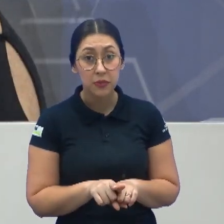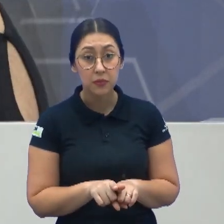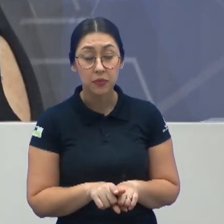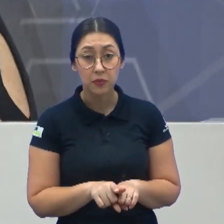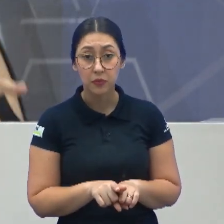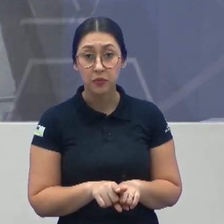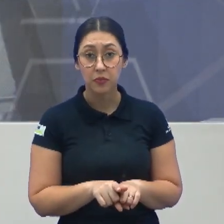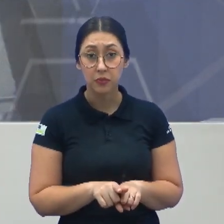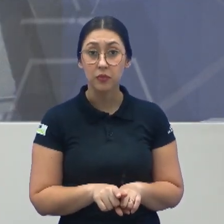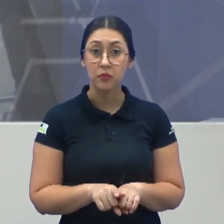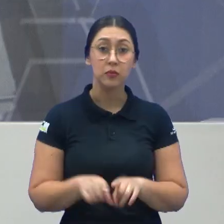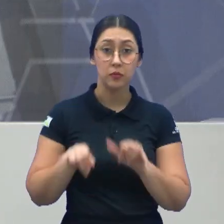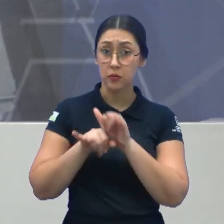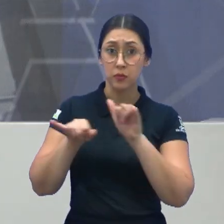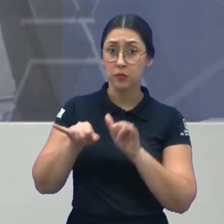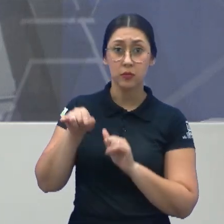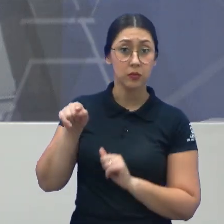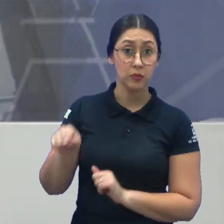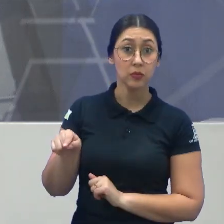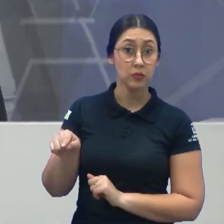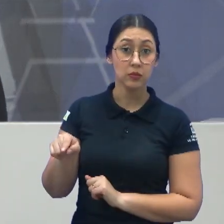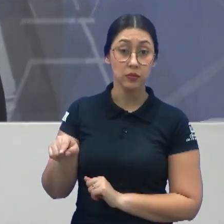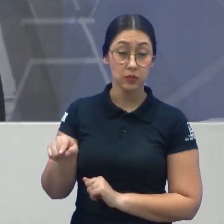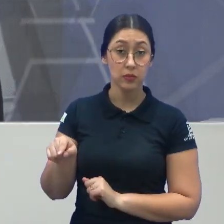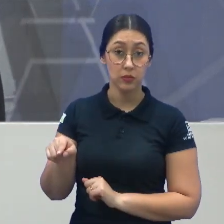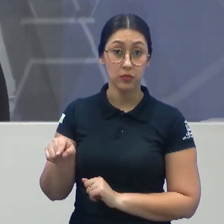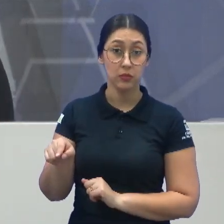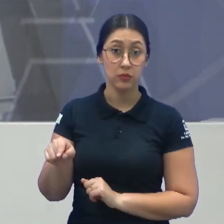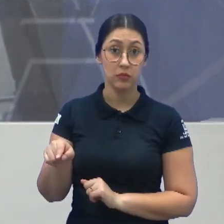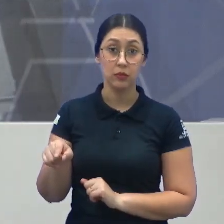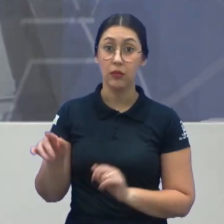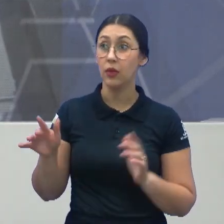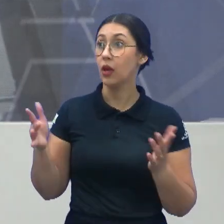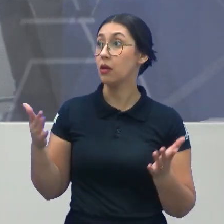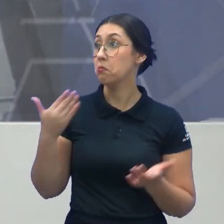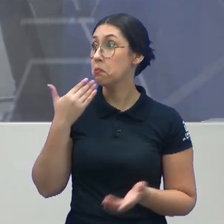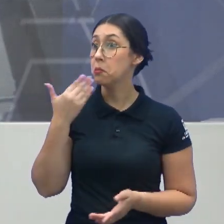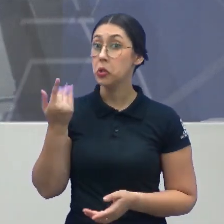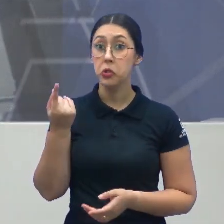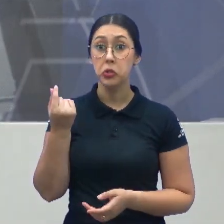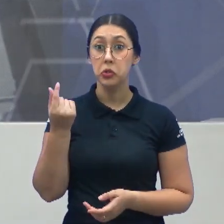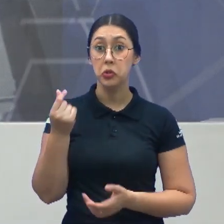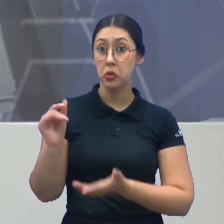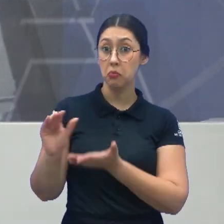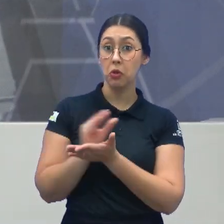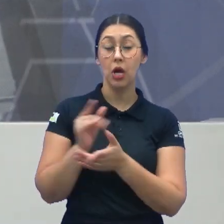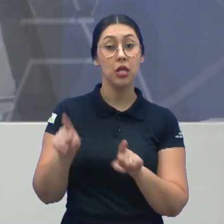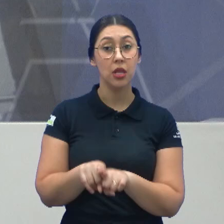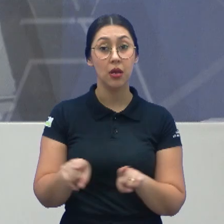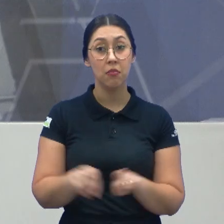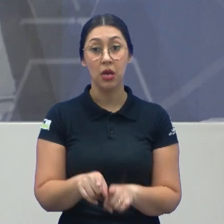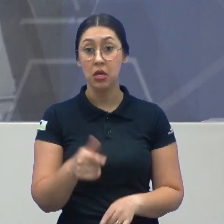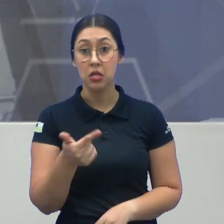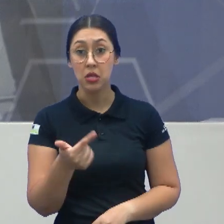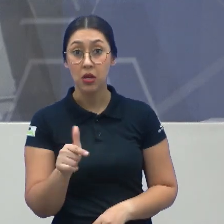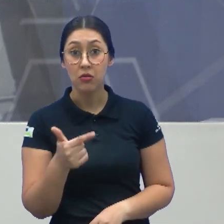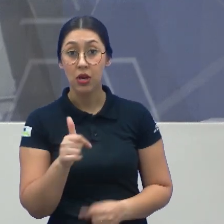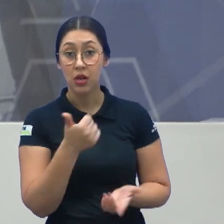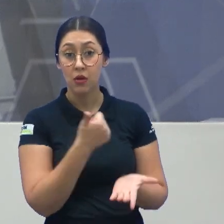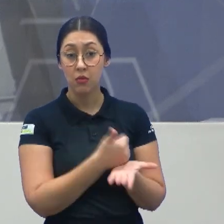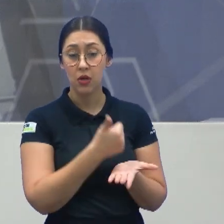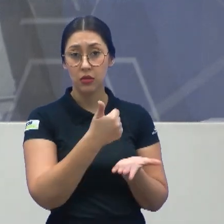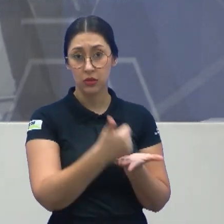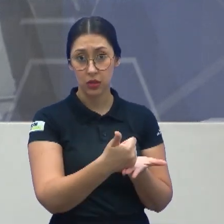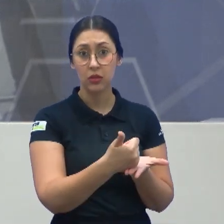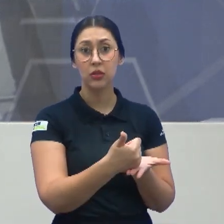uma fala infeliz, né, como essa de pedir emenda parlamentar. Como também não existiria também uma contratação